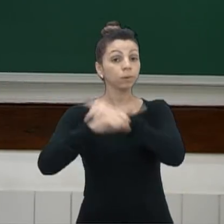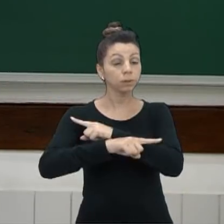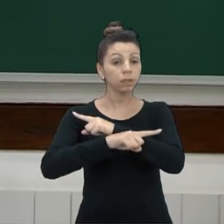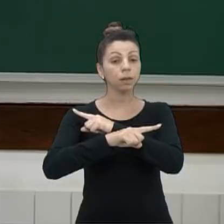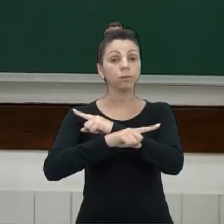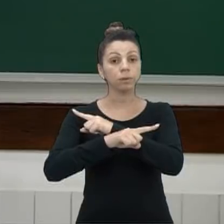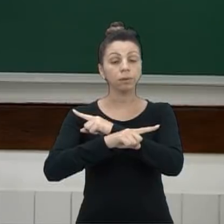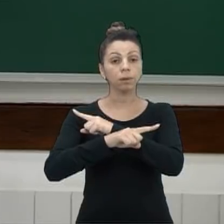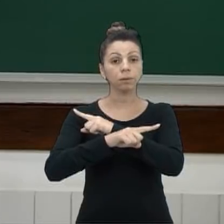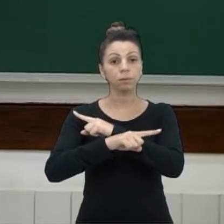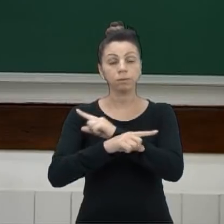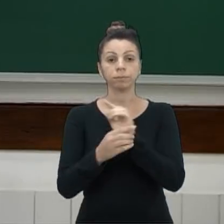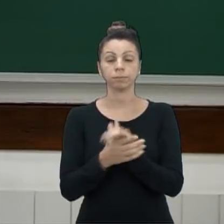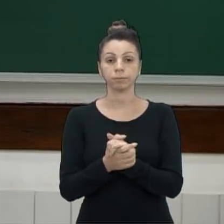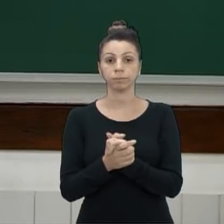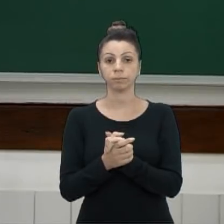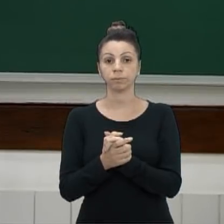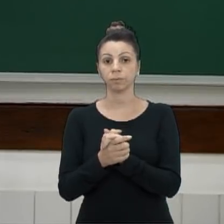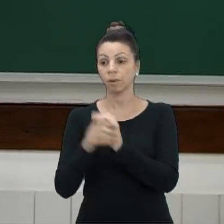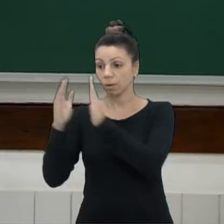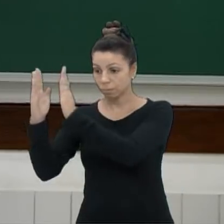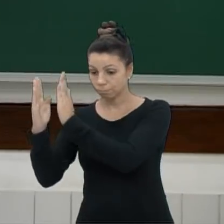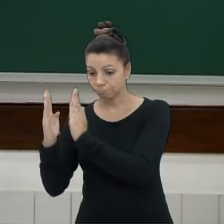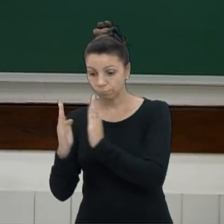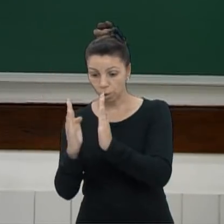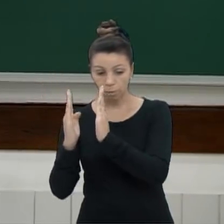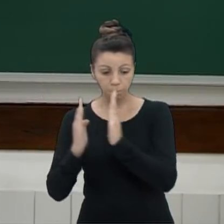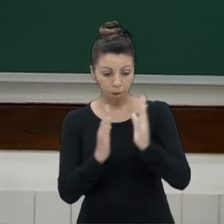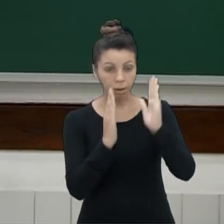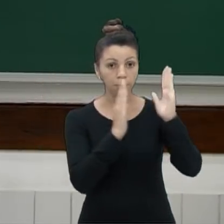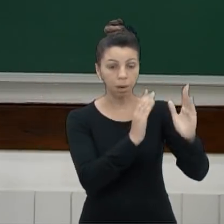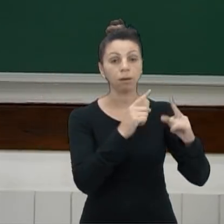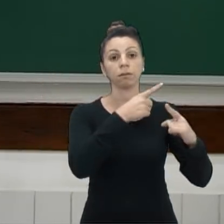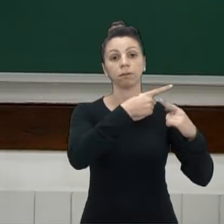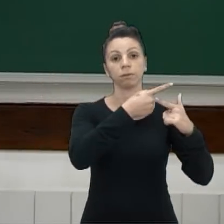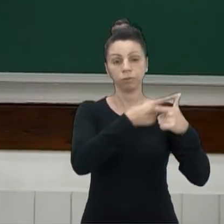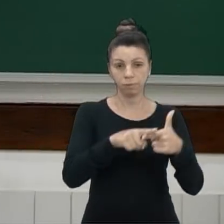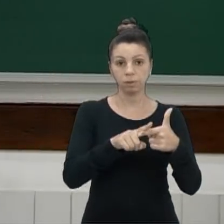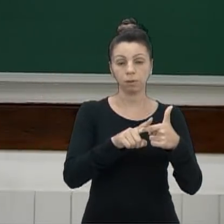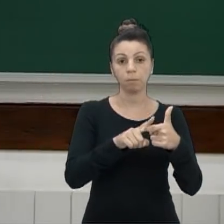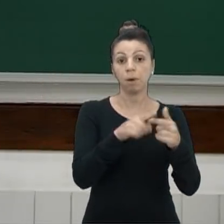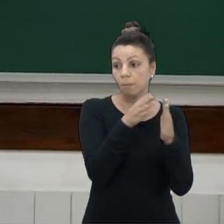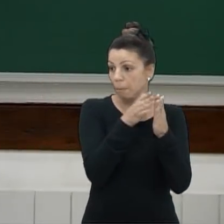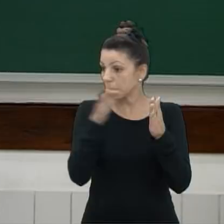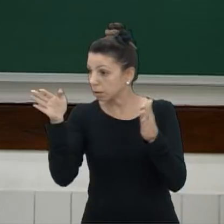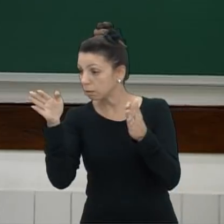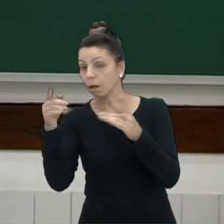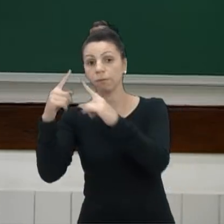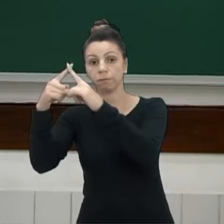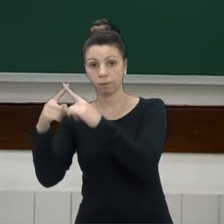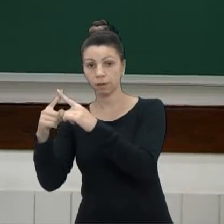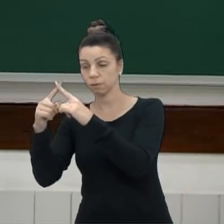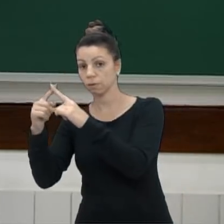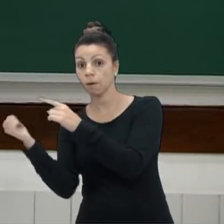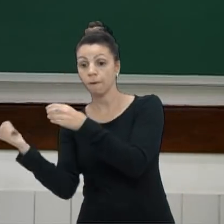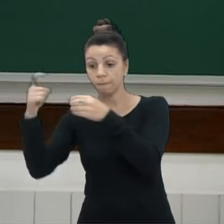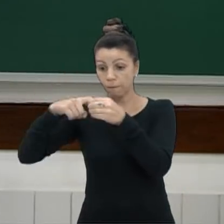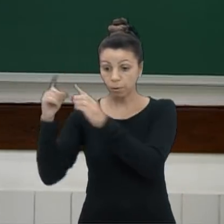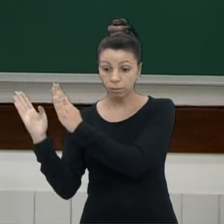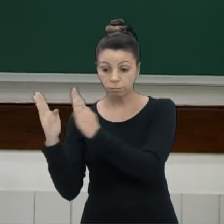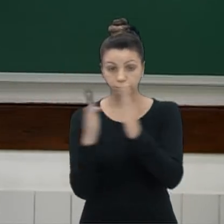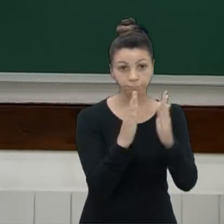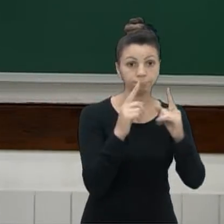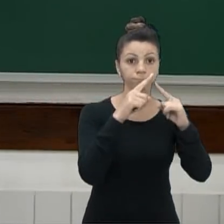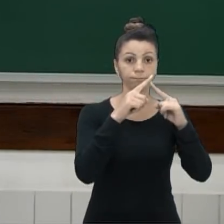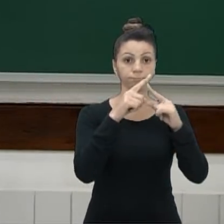outro sentido, consequentemente, divisão. Então, como vai funcionar essa transformação?